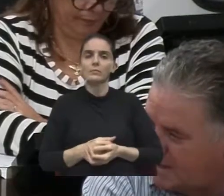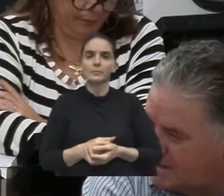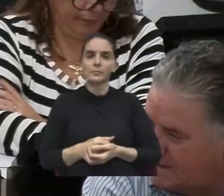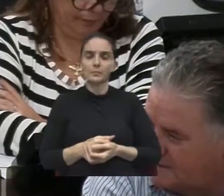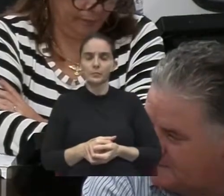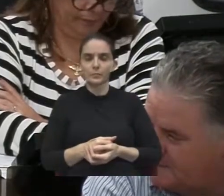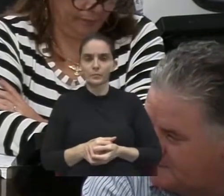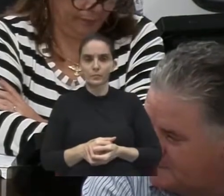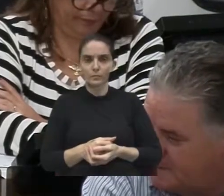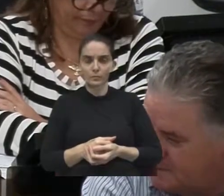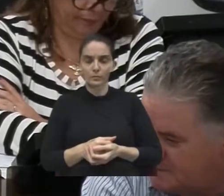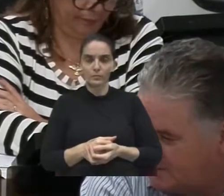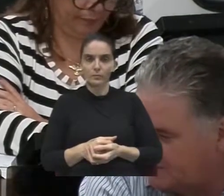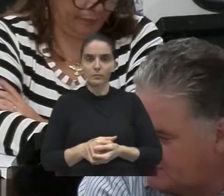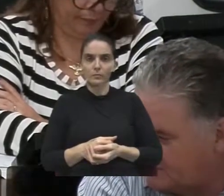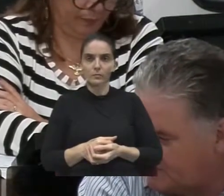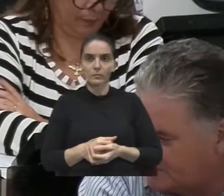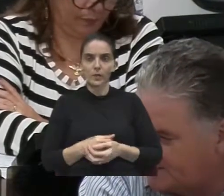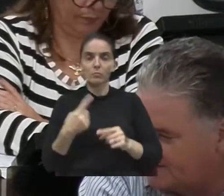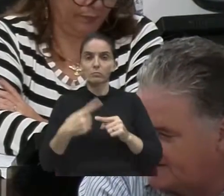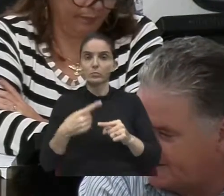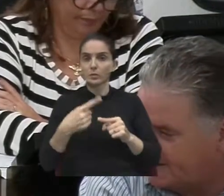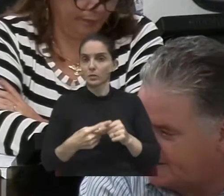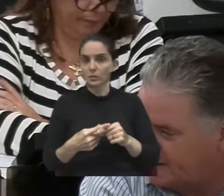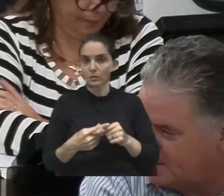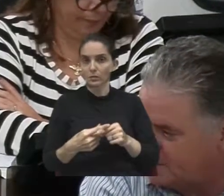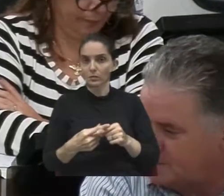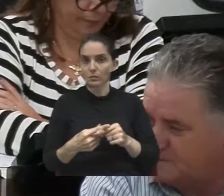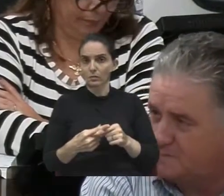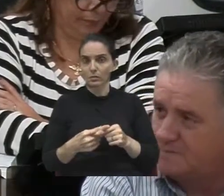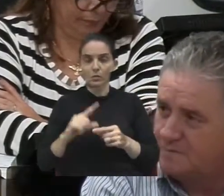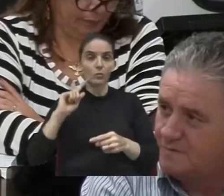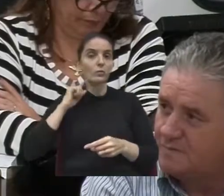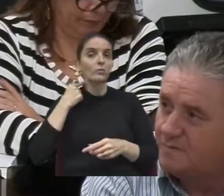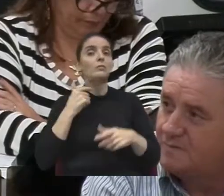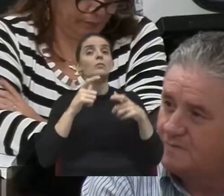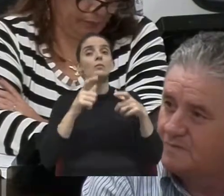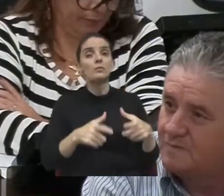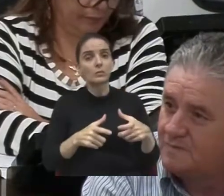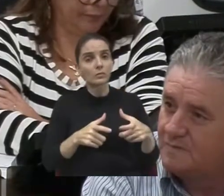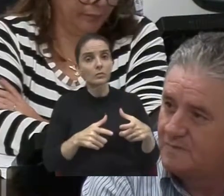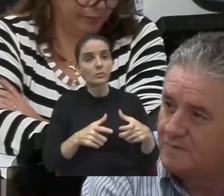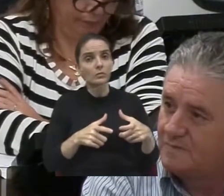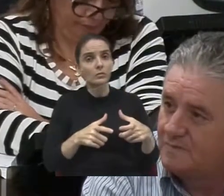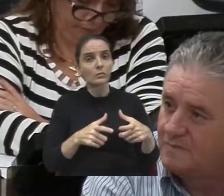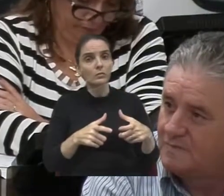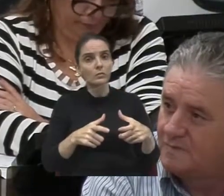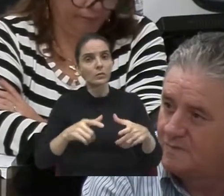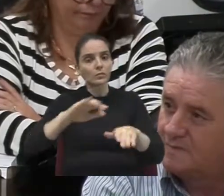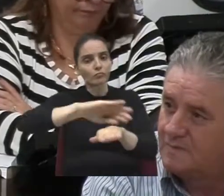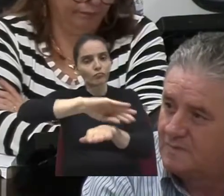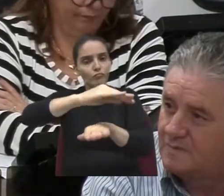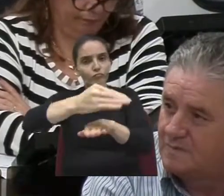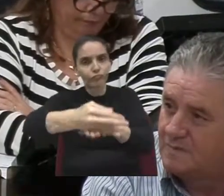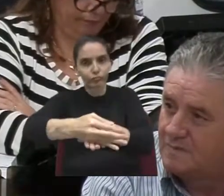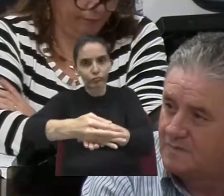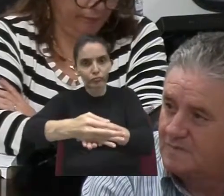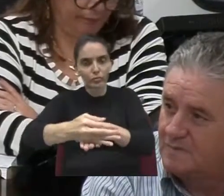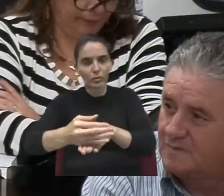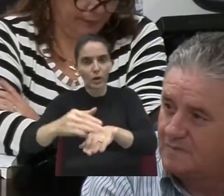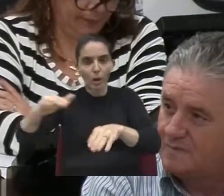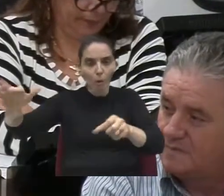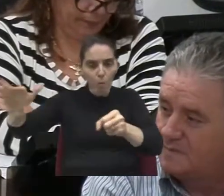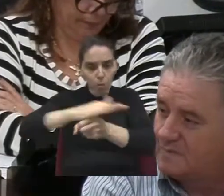reciclagem. Porque senão esse lixo vai acabar indo para onde? Para o nosso aterro sanitário, que já está